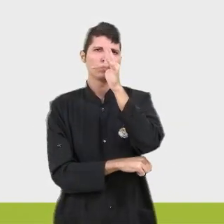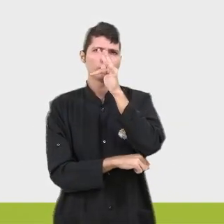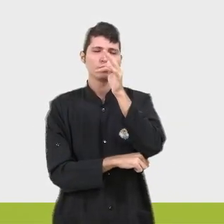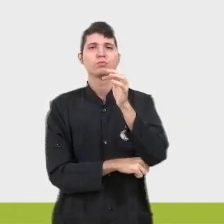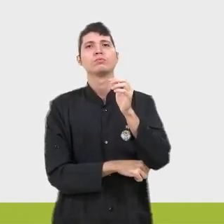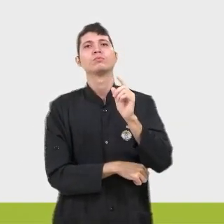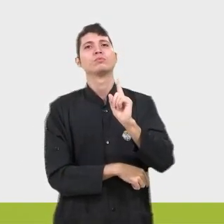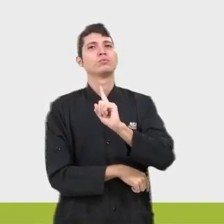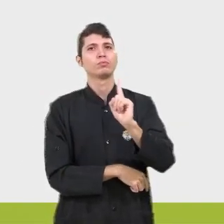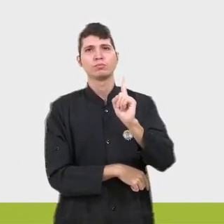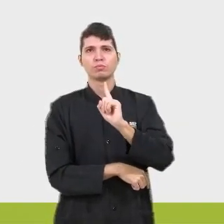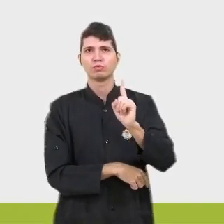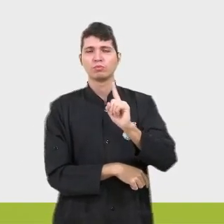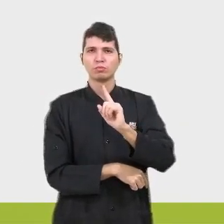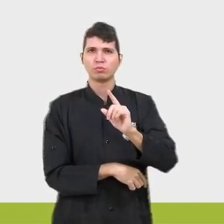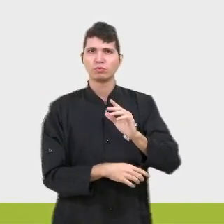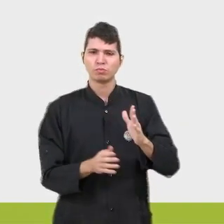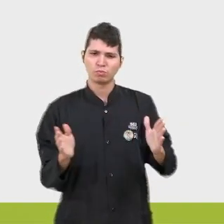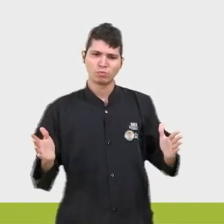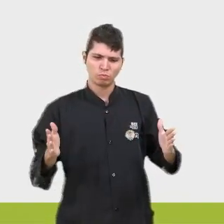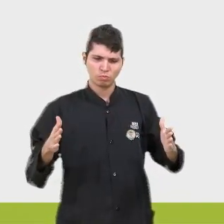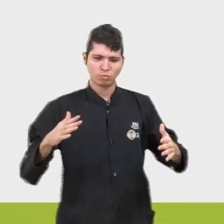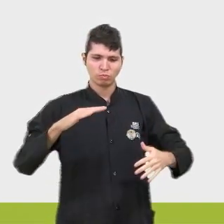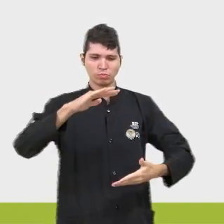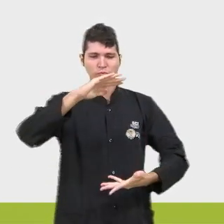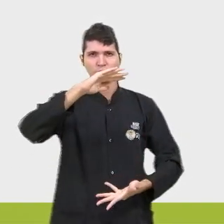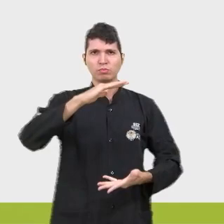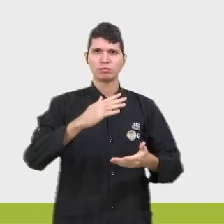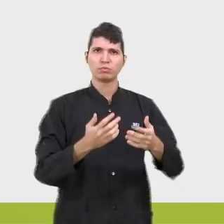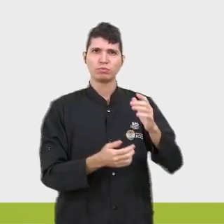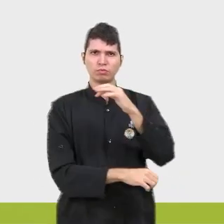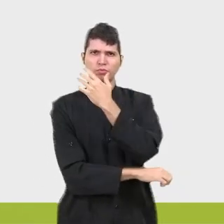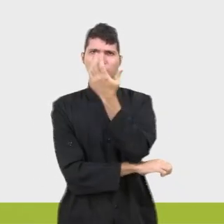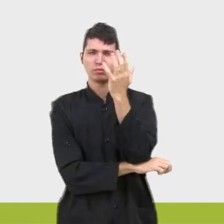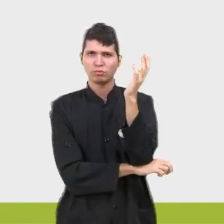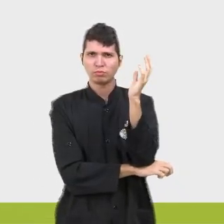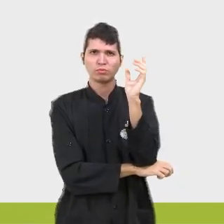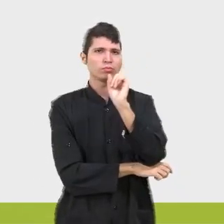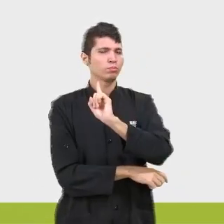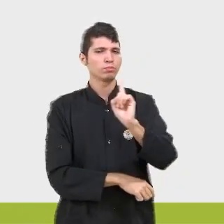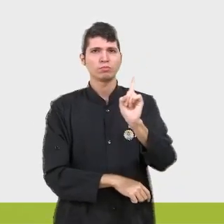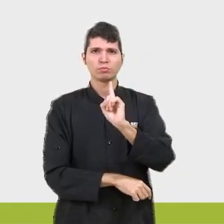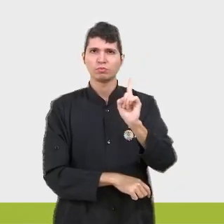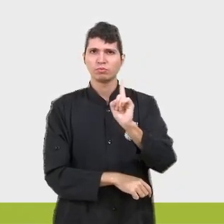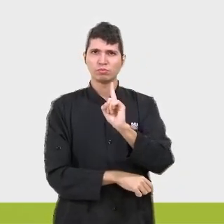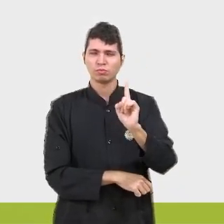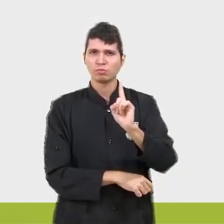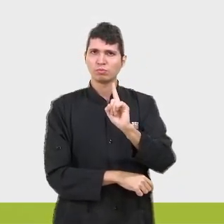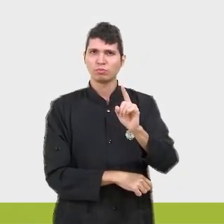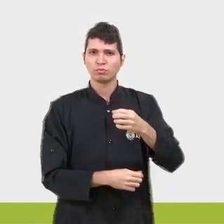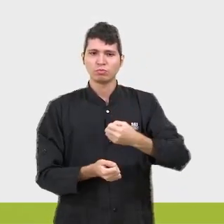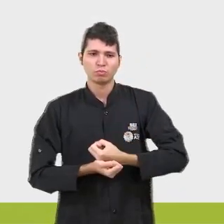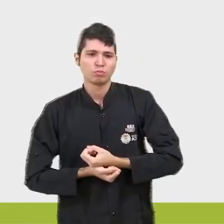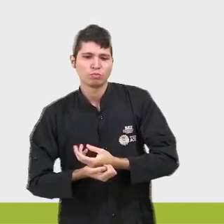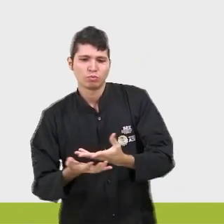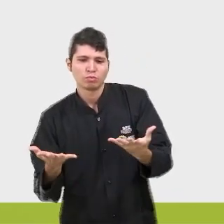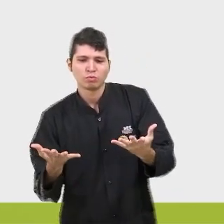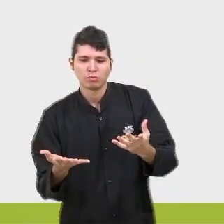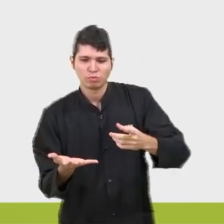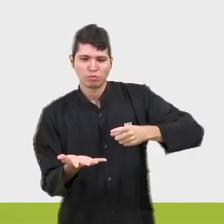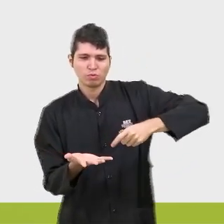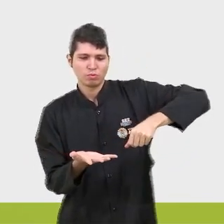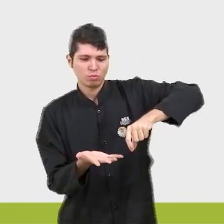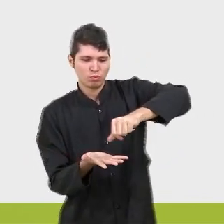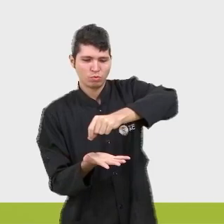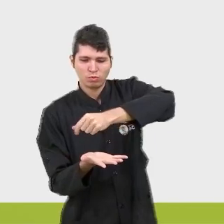Não. Do tamanho das plantas? Também não. De fatores de disseminação das sementes? Opa.